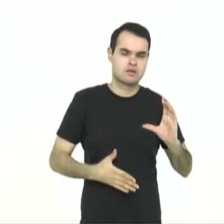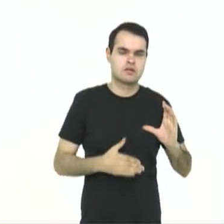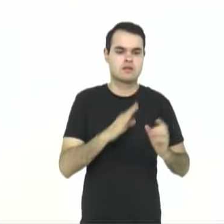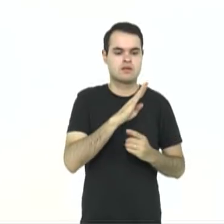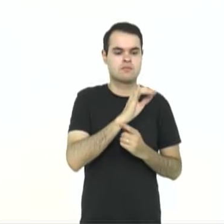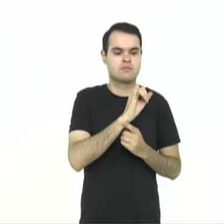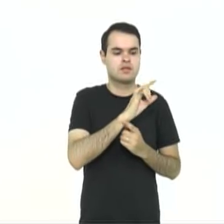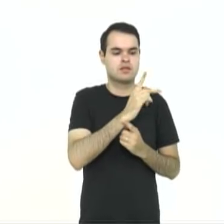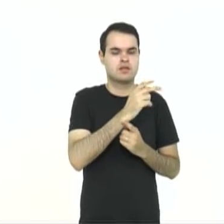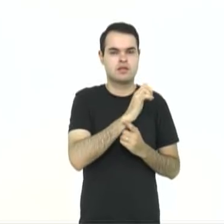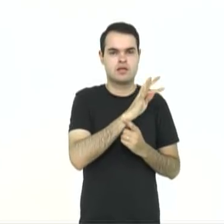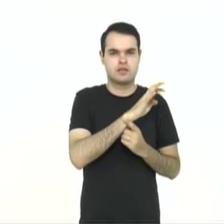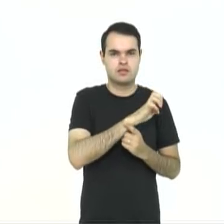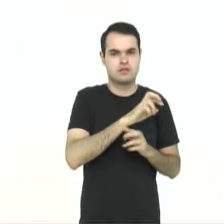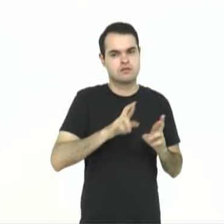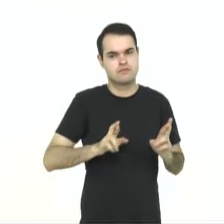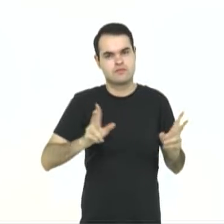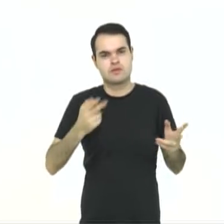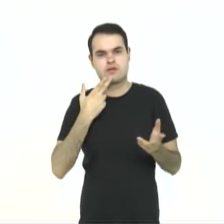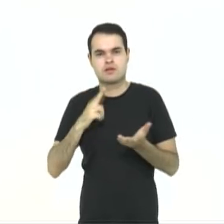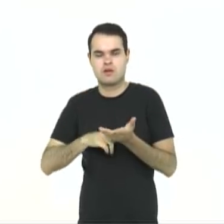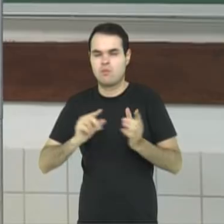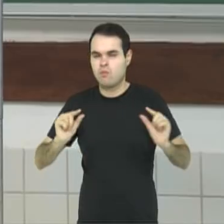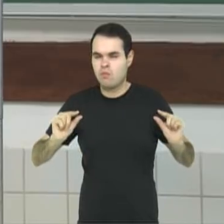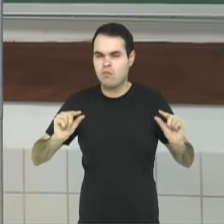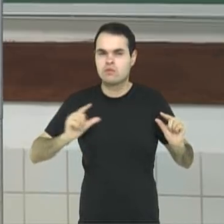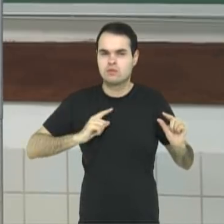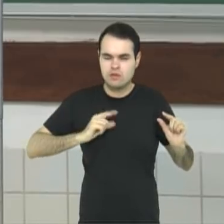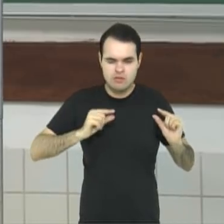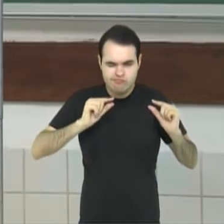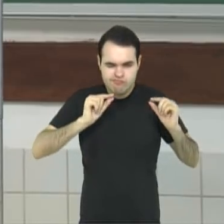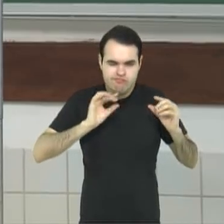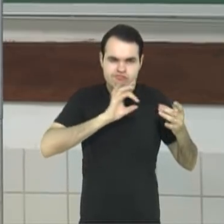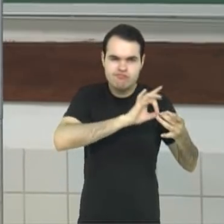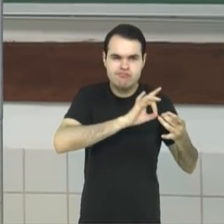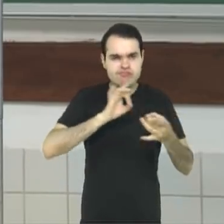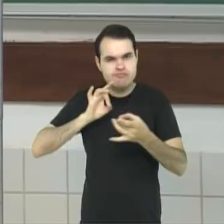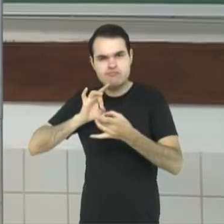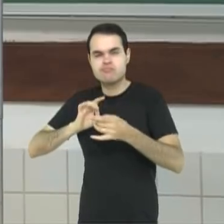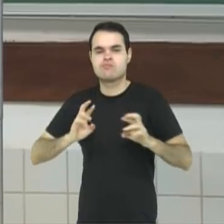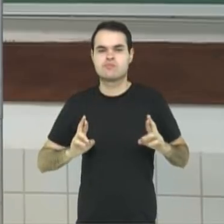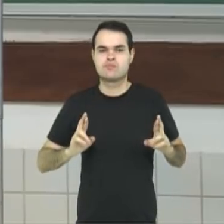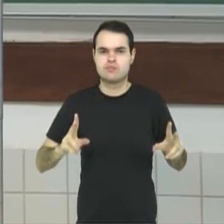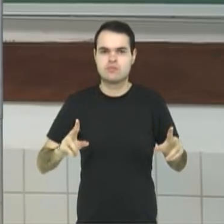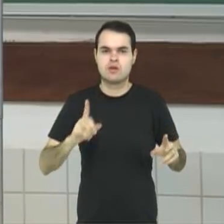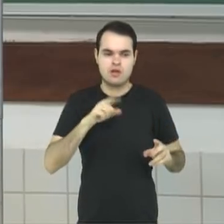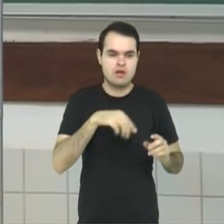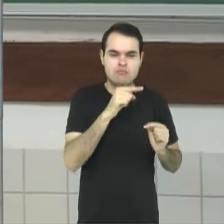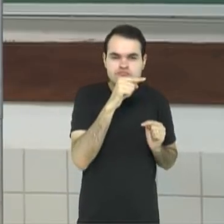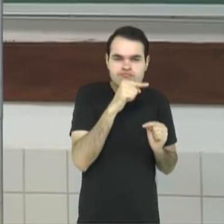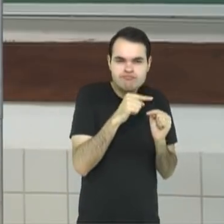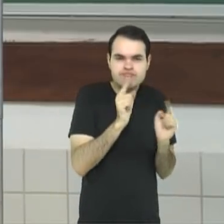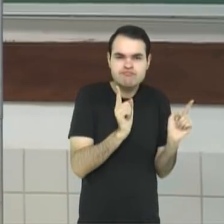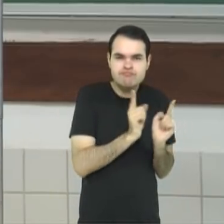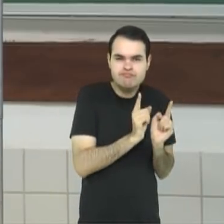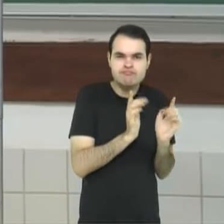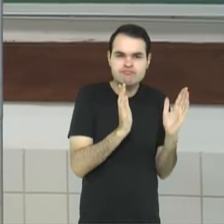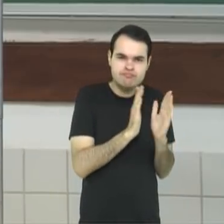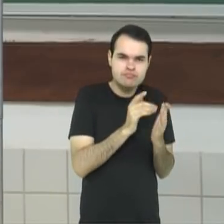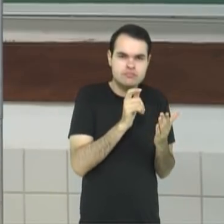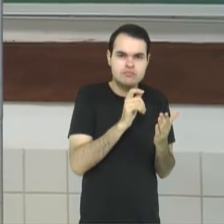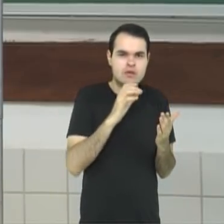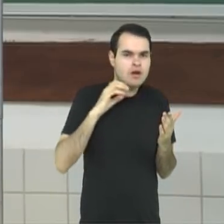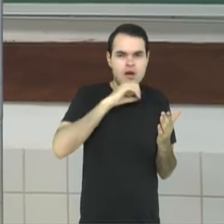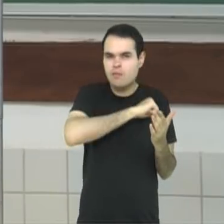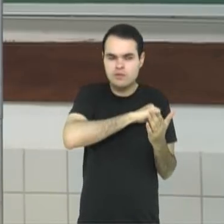se diferenciam um pouco da carta, né? O bilhete tem algumas especificidades, ele geralmente é um texto mais curto, né? De